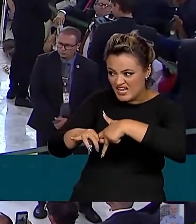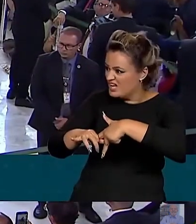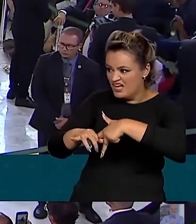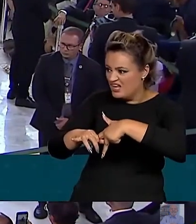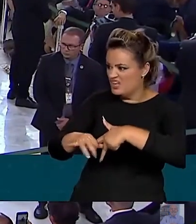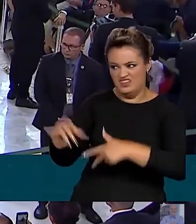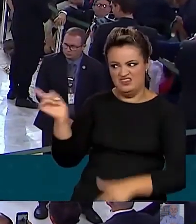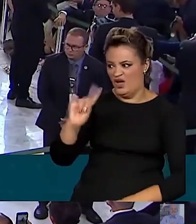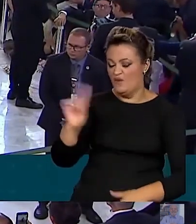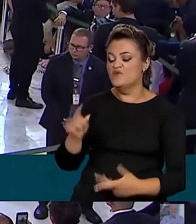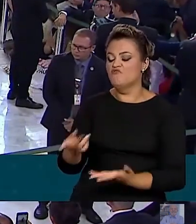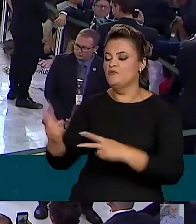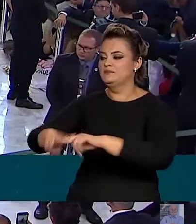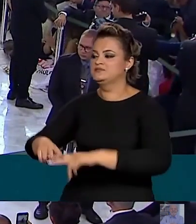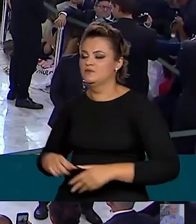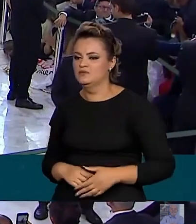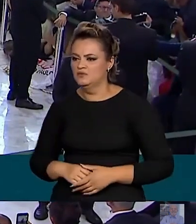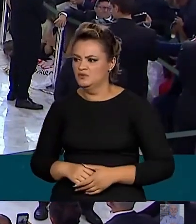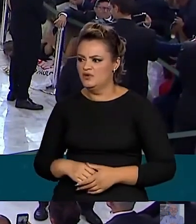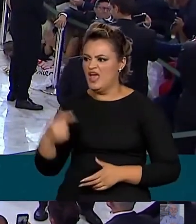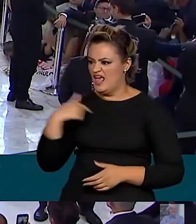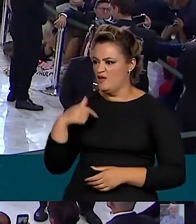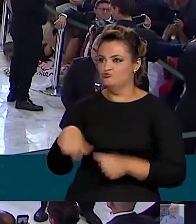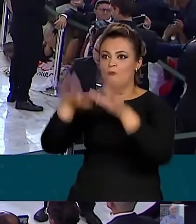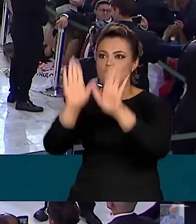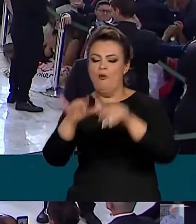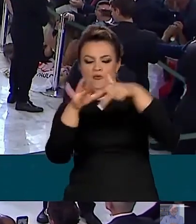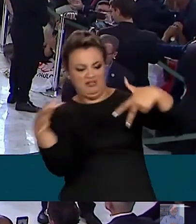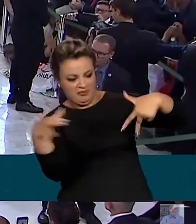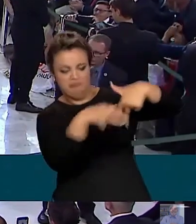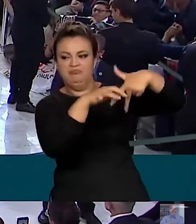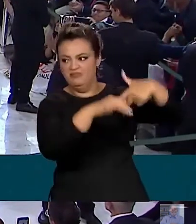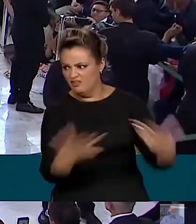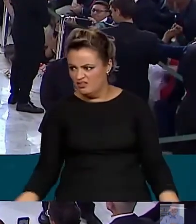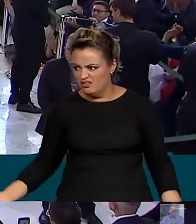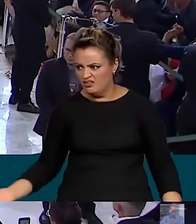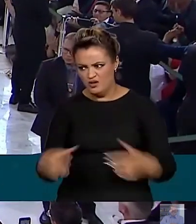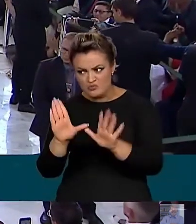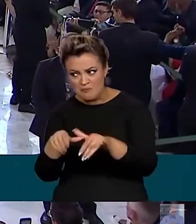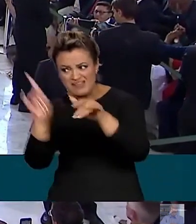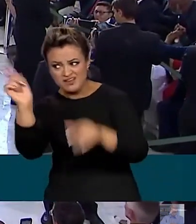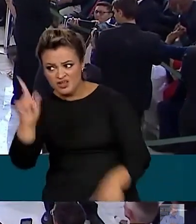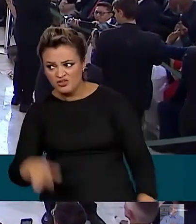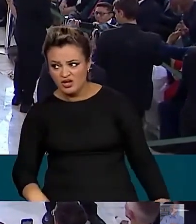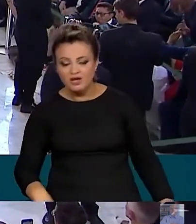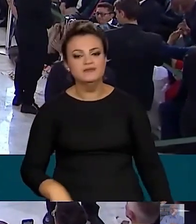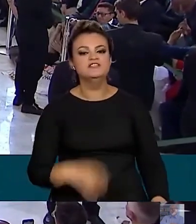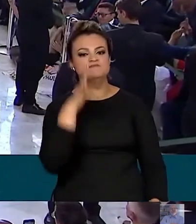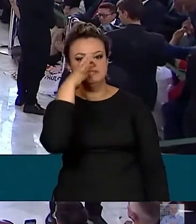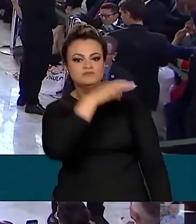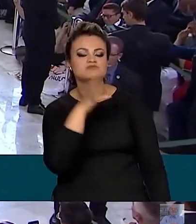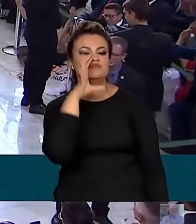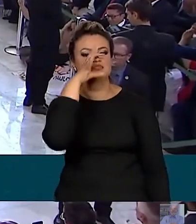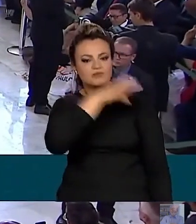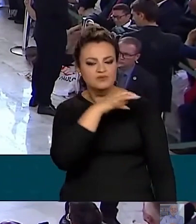liberdade e não coloco tornozeleira porque eu não sou pombo-correio. E foi graças a essa teimosia e